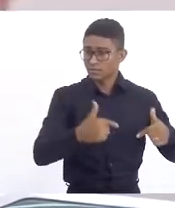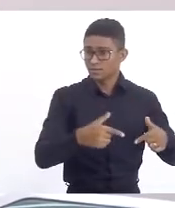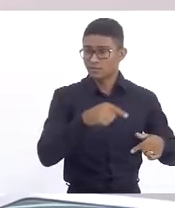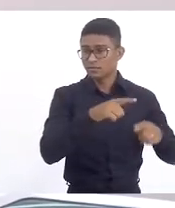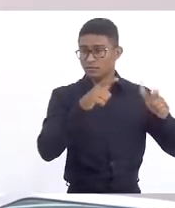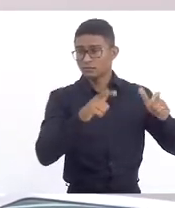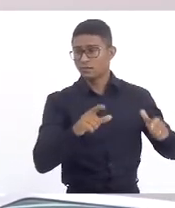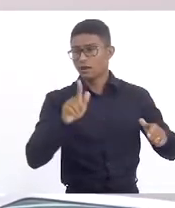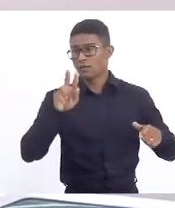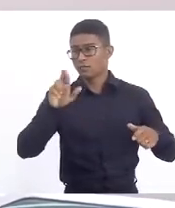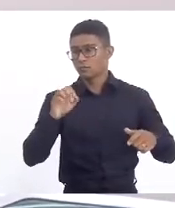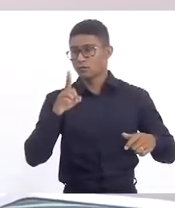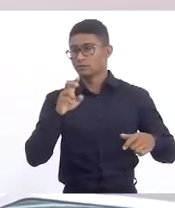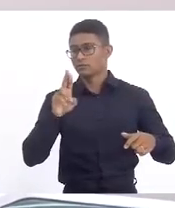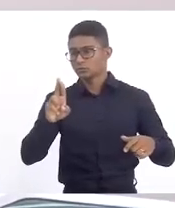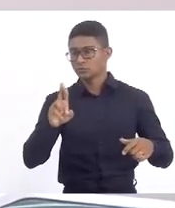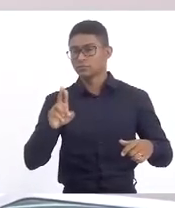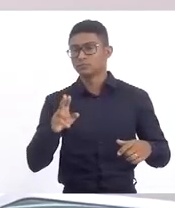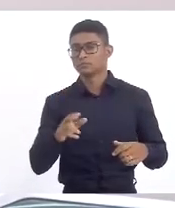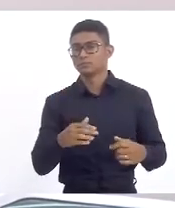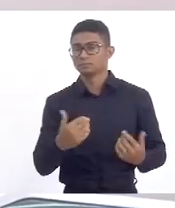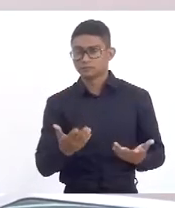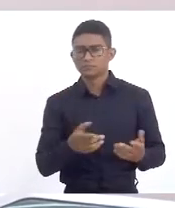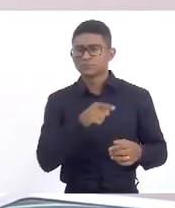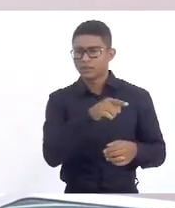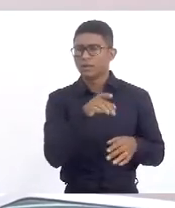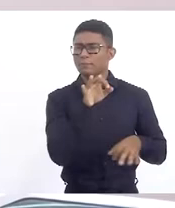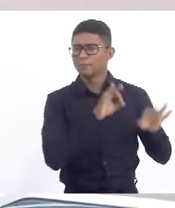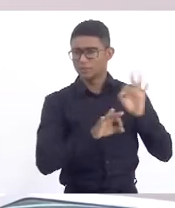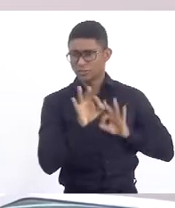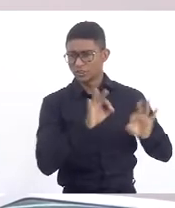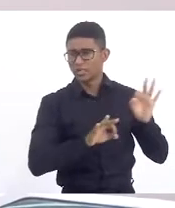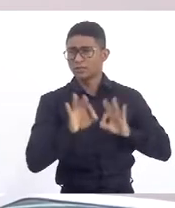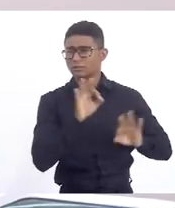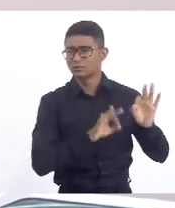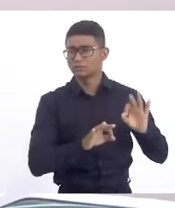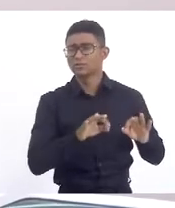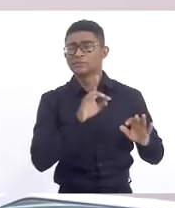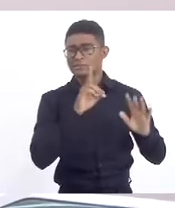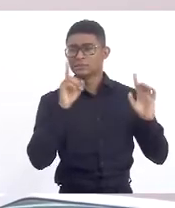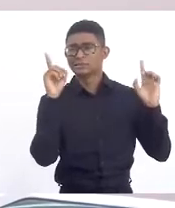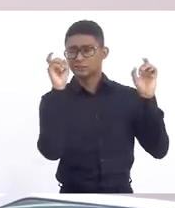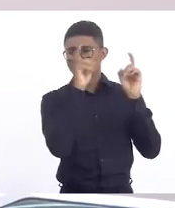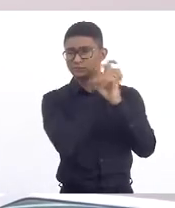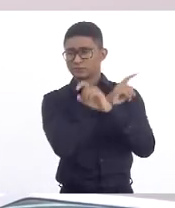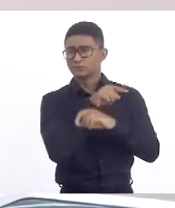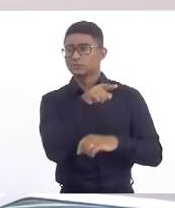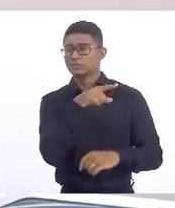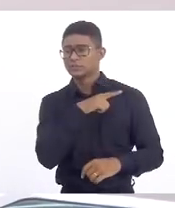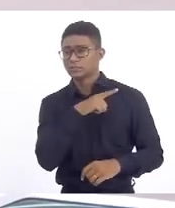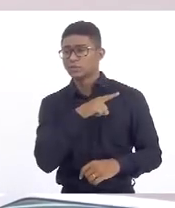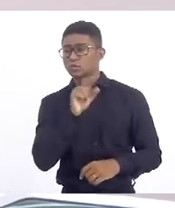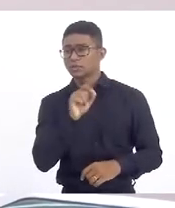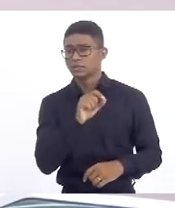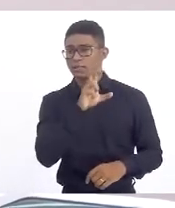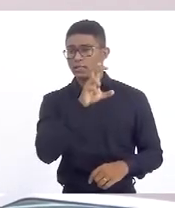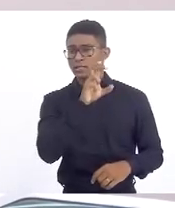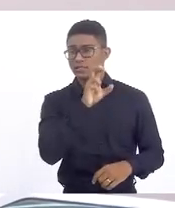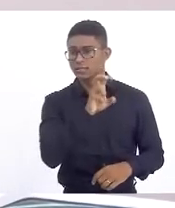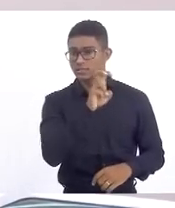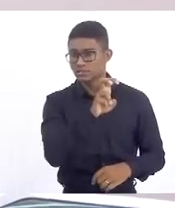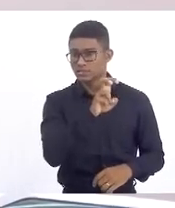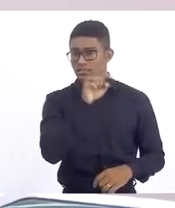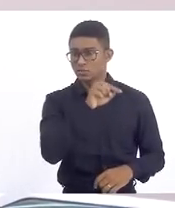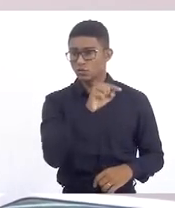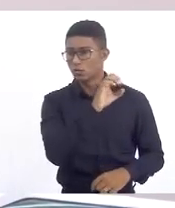poder licitar no projeto executivo. É um projeto complexo. Só para ter uma ideia, tem 5 mil planchas, 5 mil projetos, que hoje é o